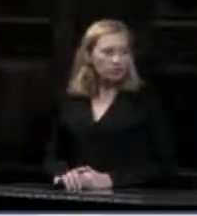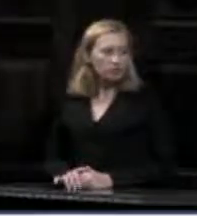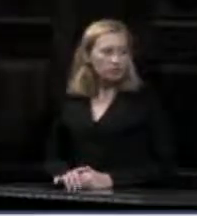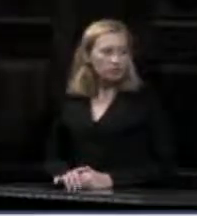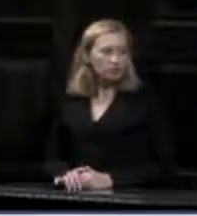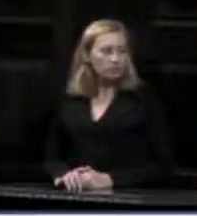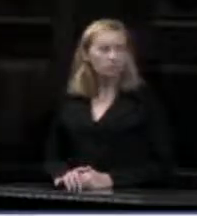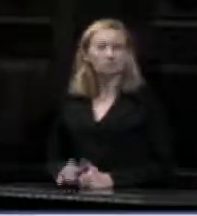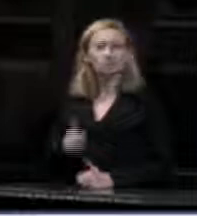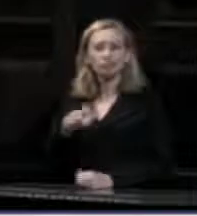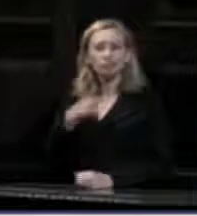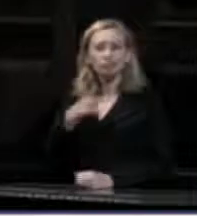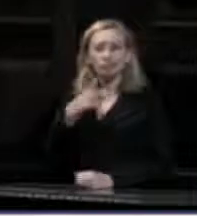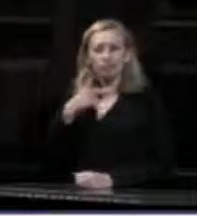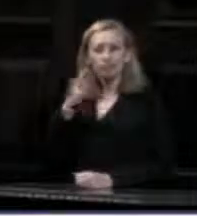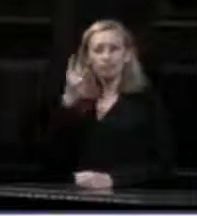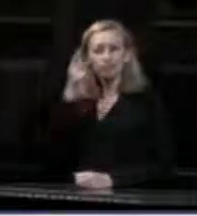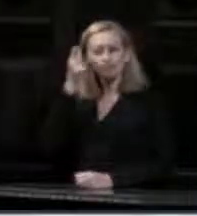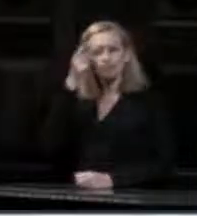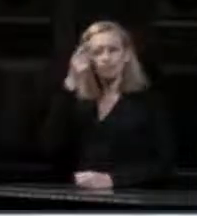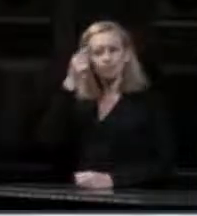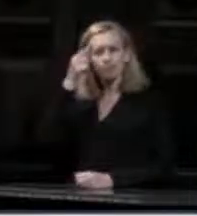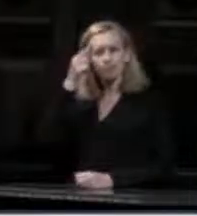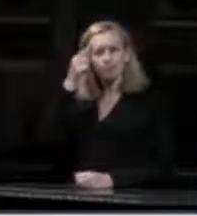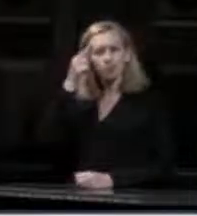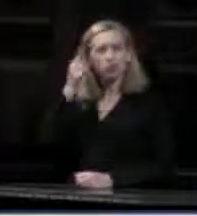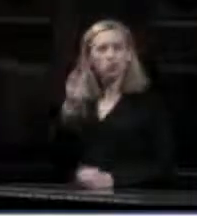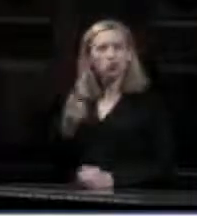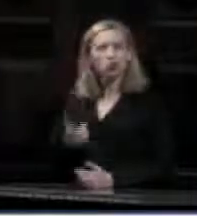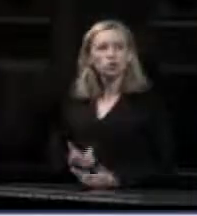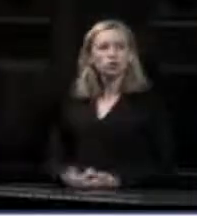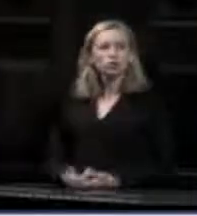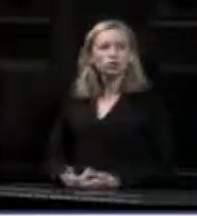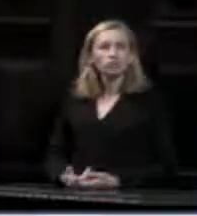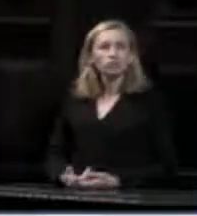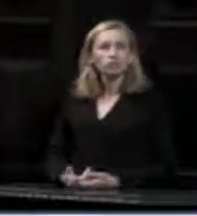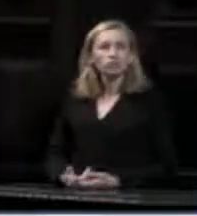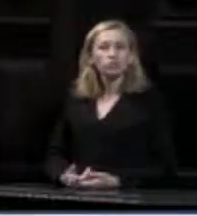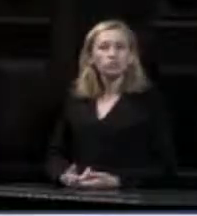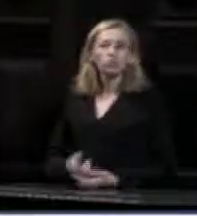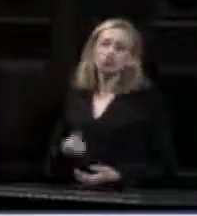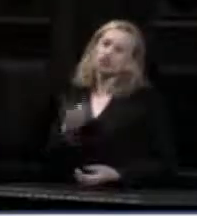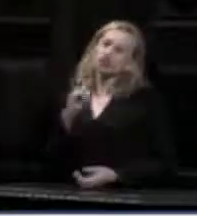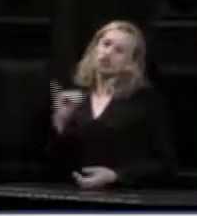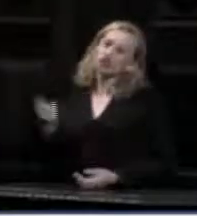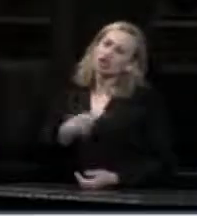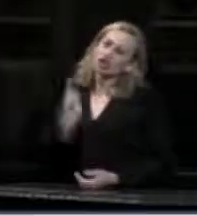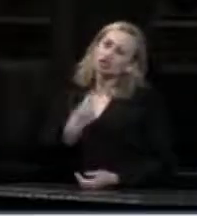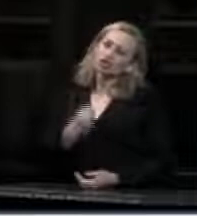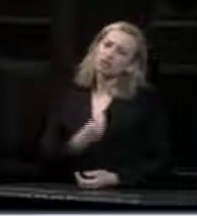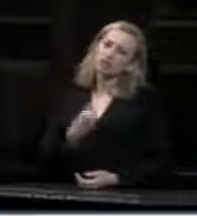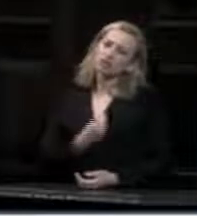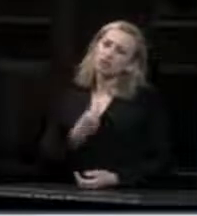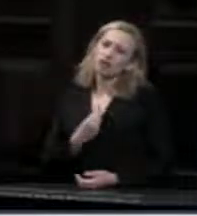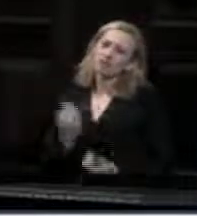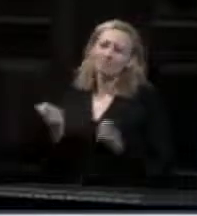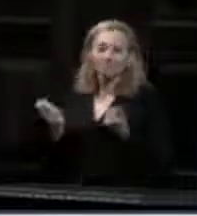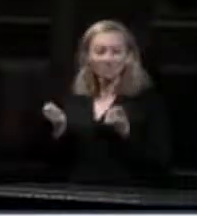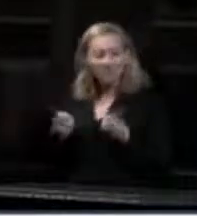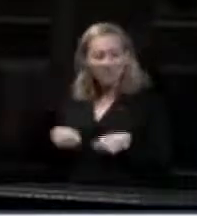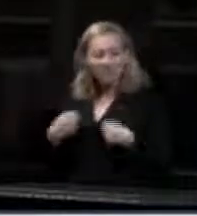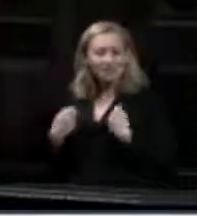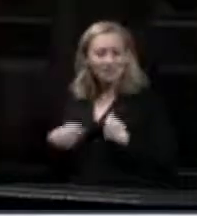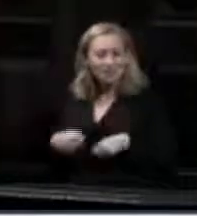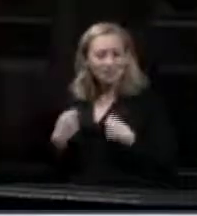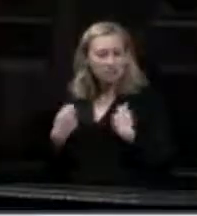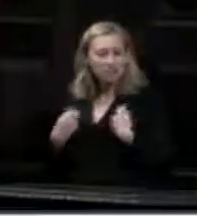reflexão sobre os tempos que vivemos ea necessidade